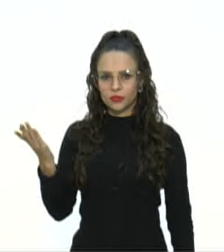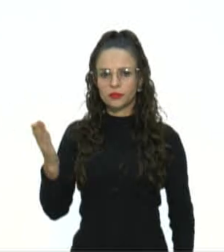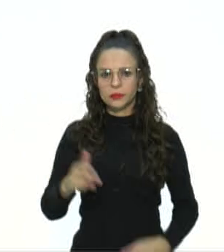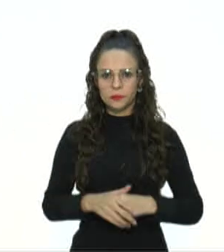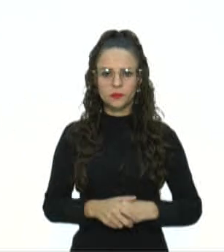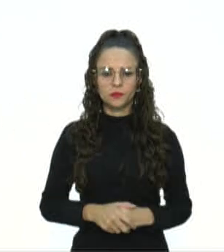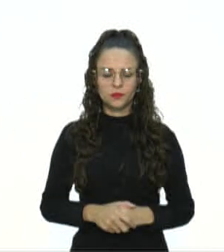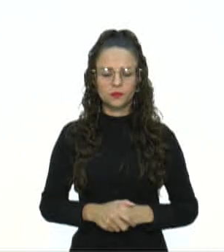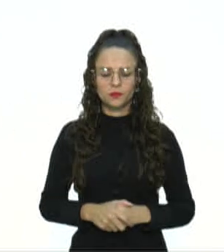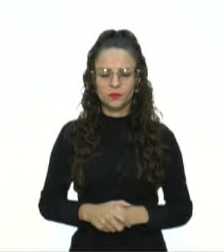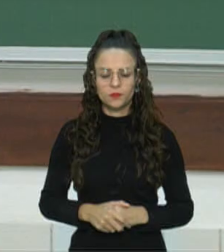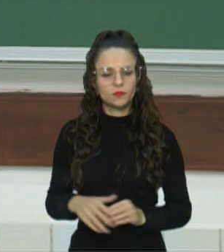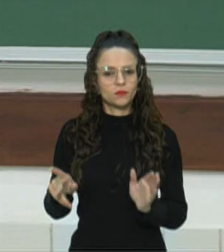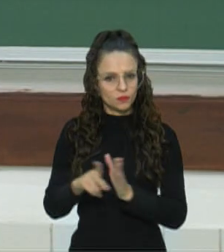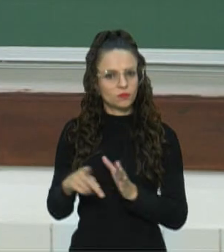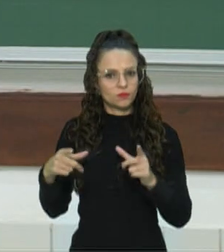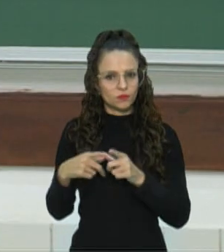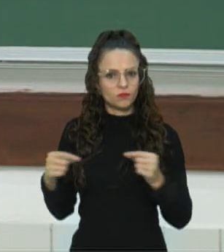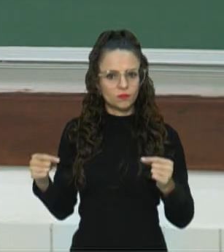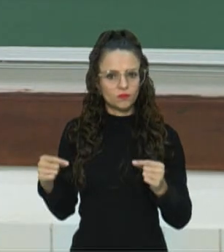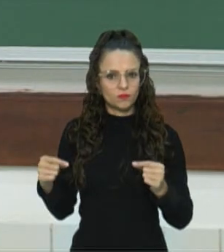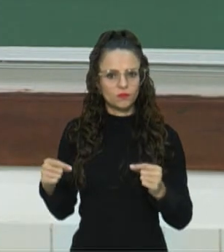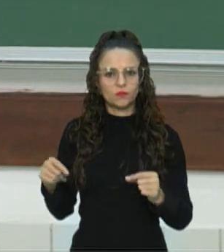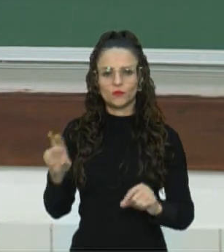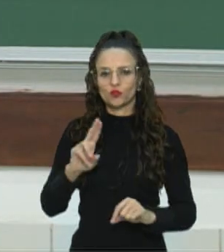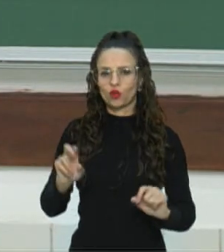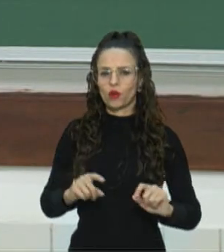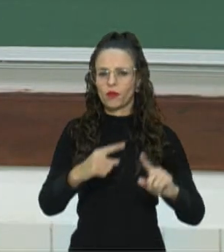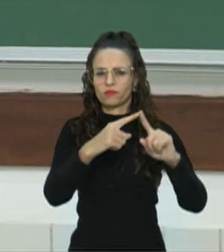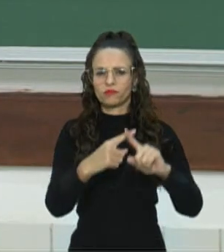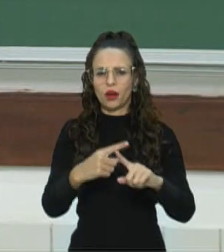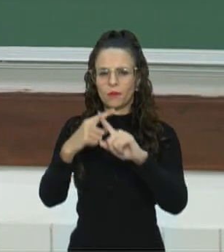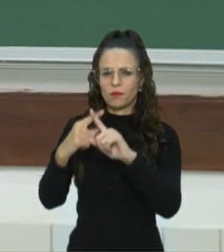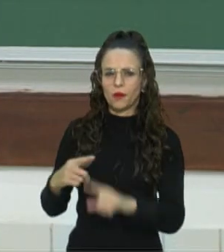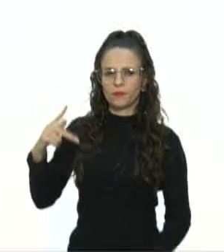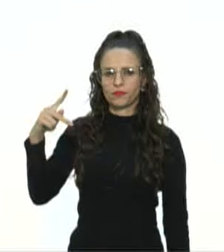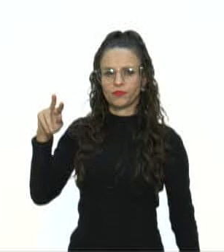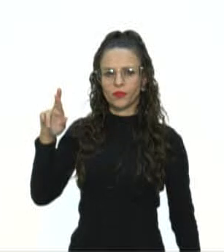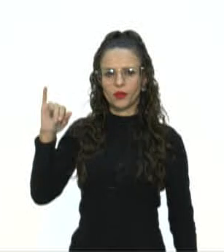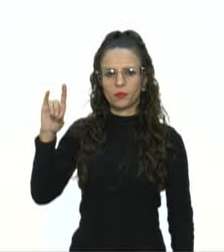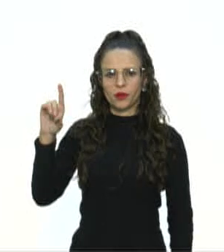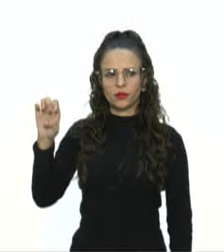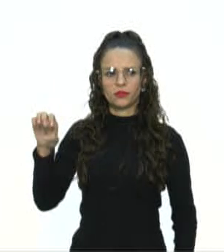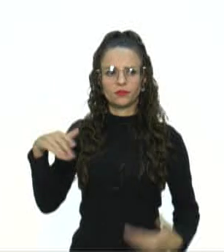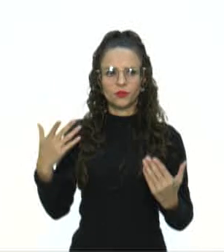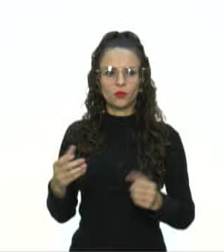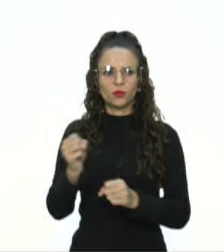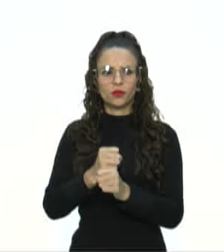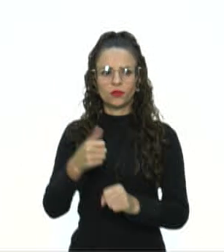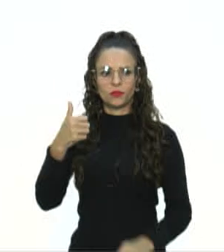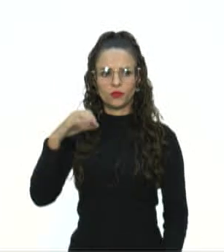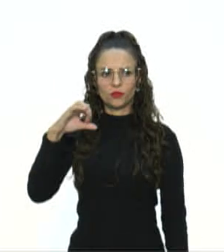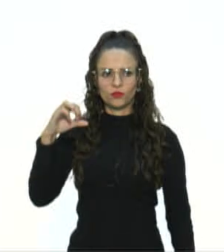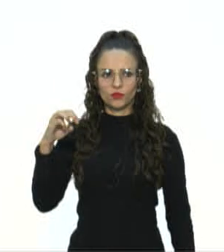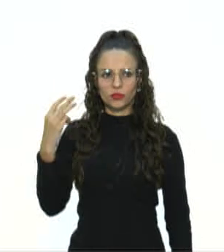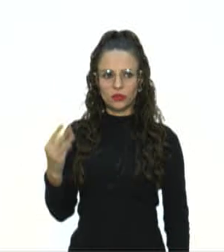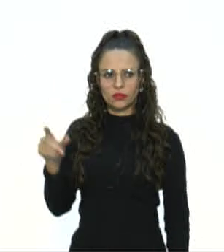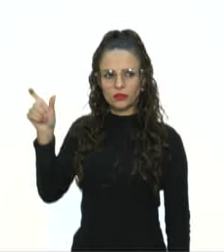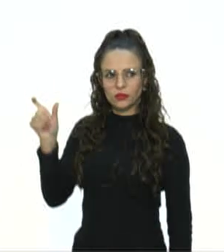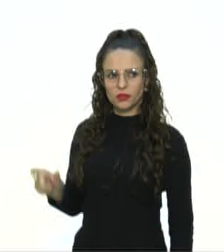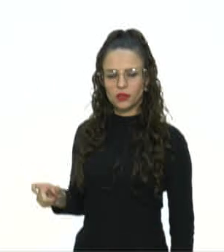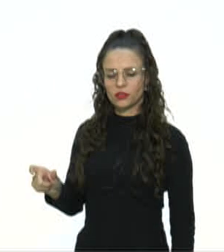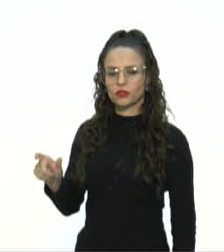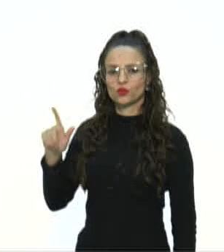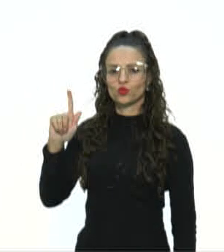também foi japonês lá, que é o chamado de torneios Pride. Em 1993, então, Rorion Gracie, que